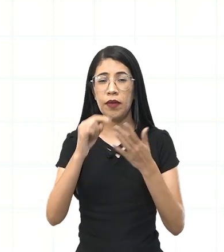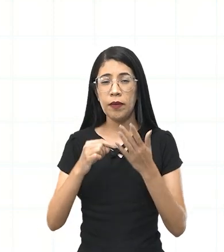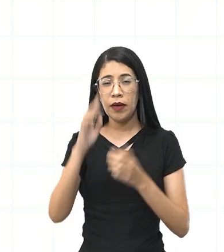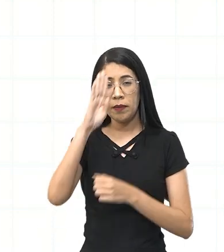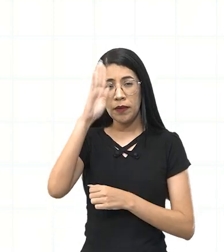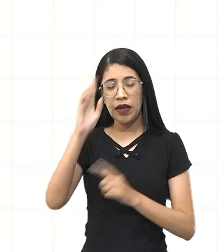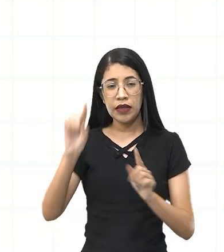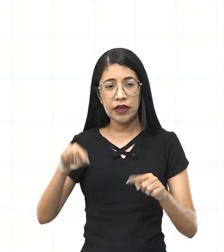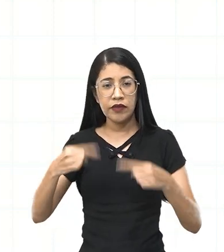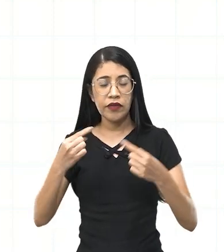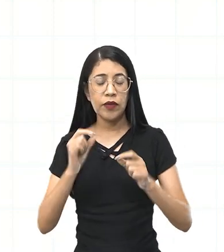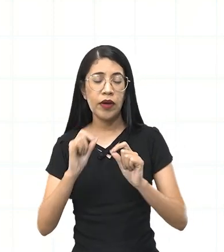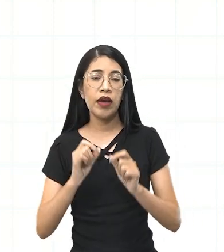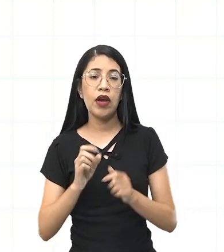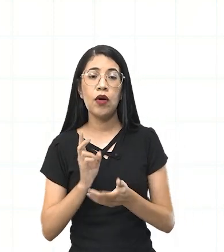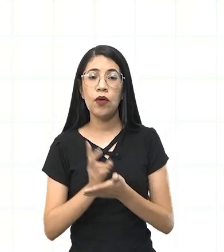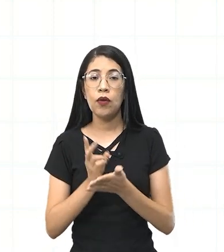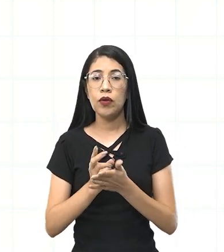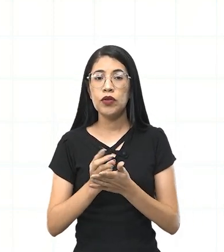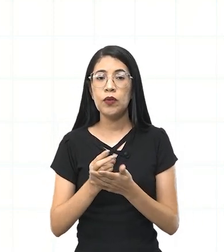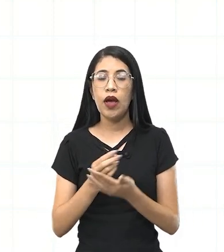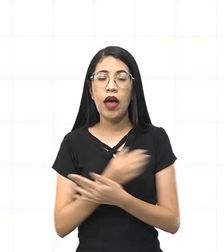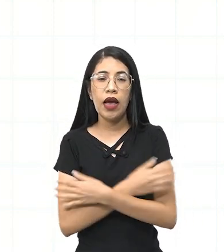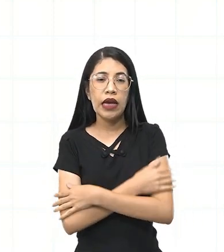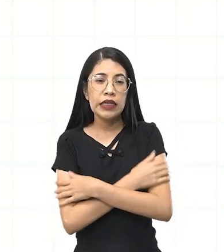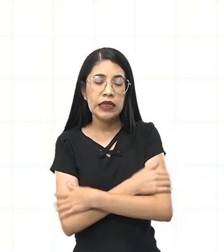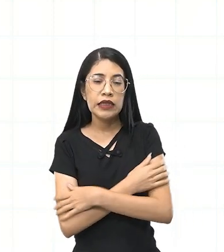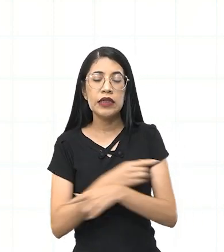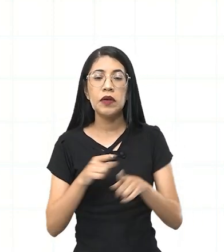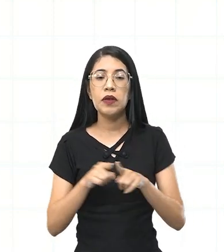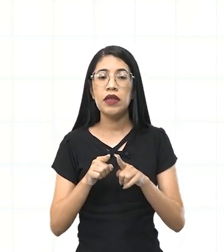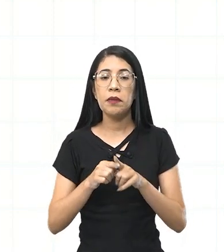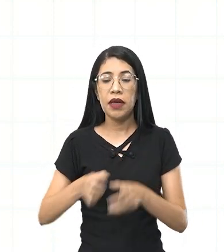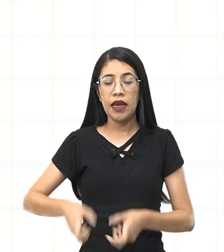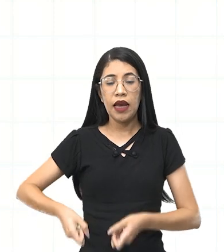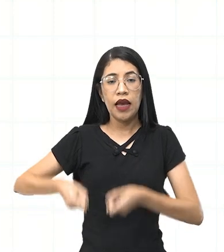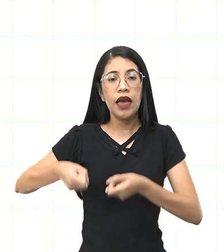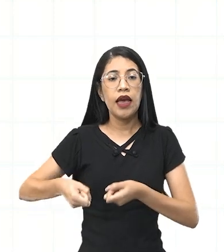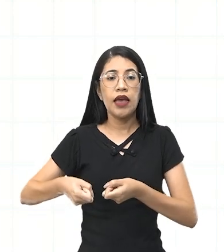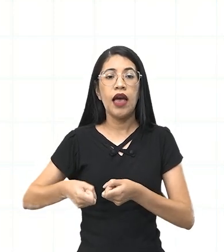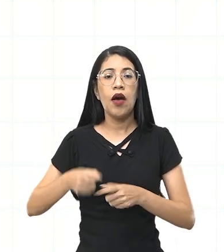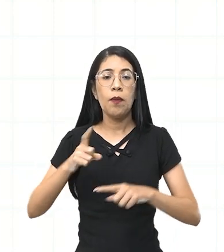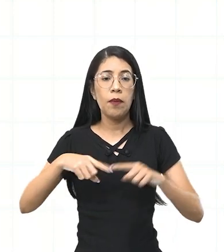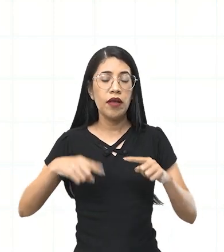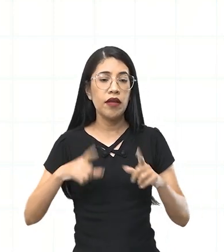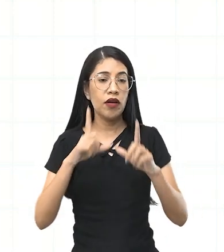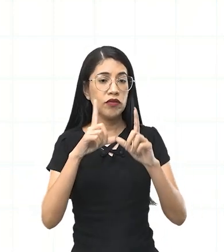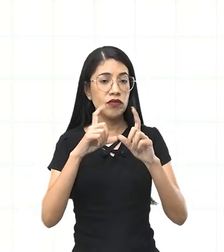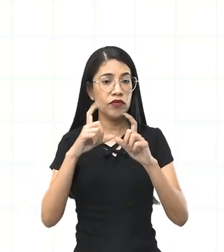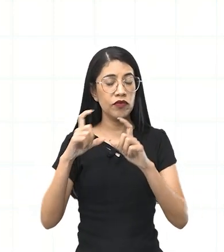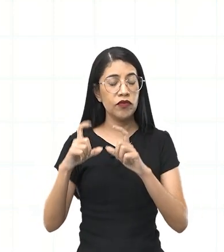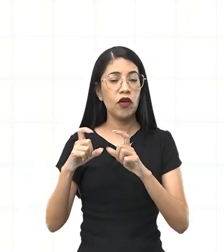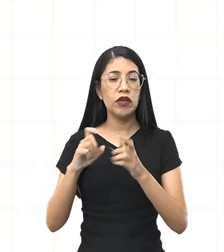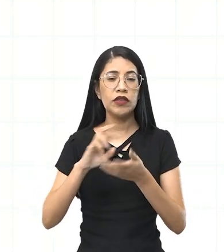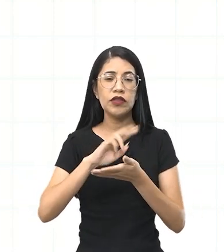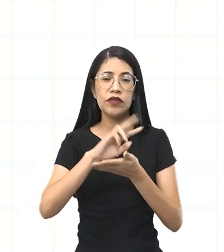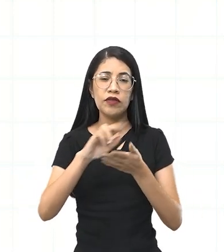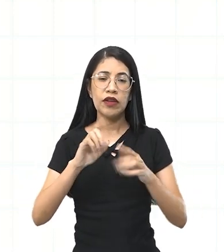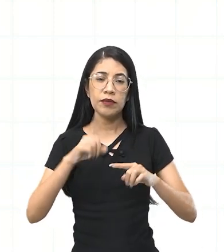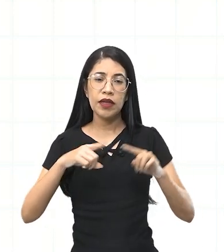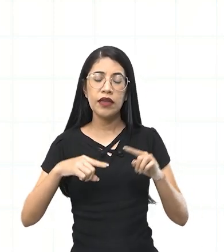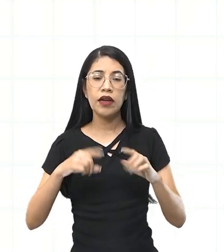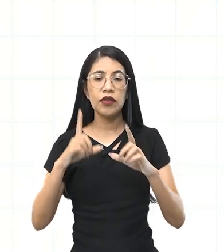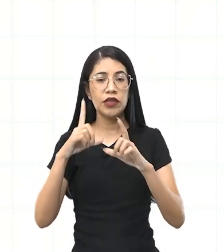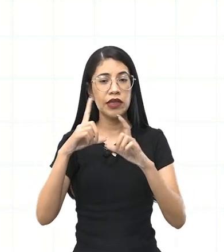desafios eram manter-se aquecido e carregar o equipamento fotográfico, composto por câmeras e